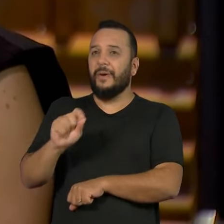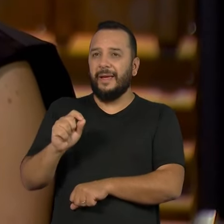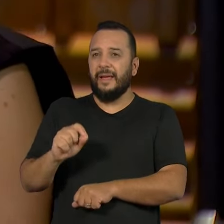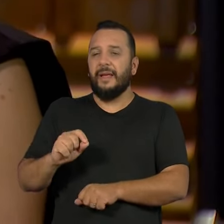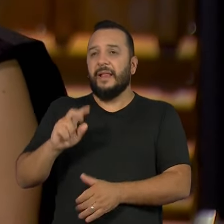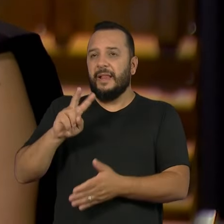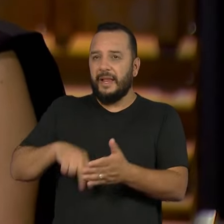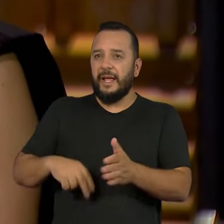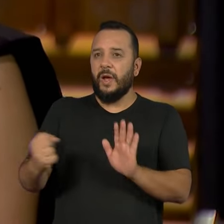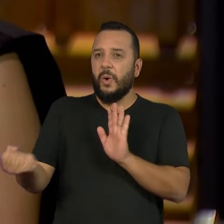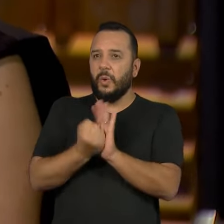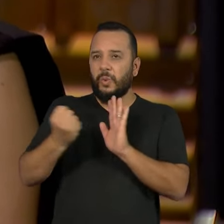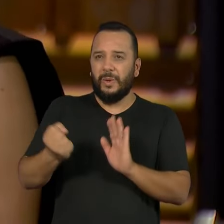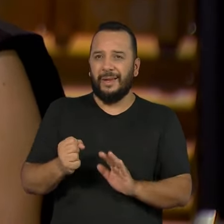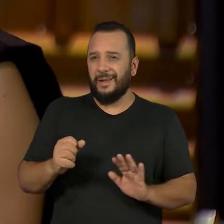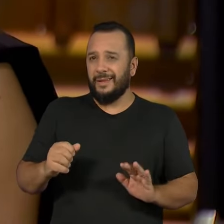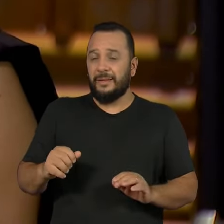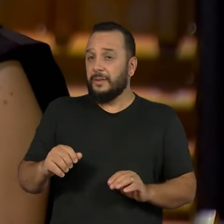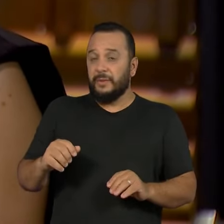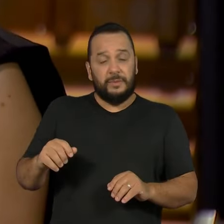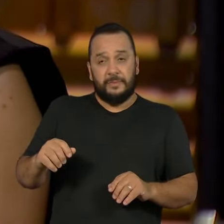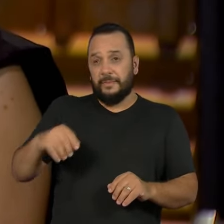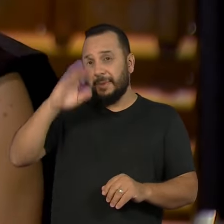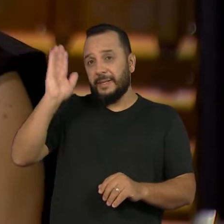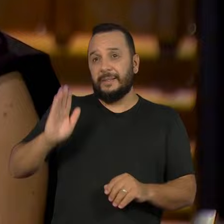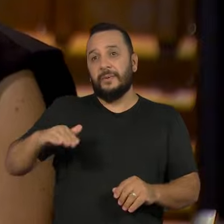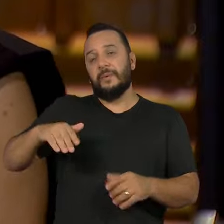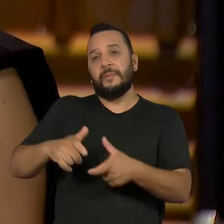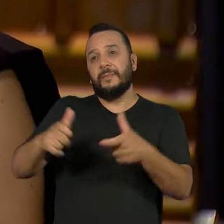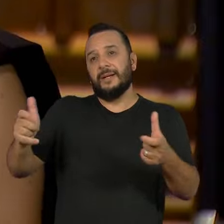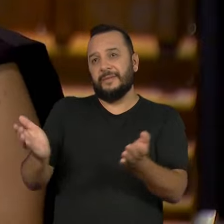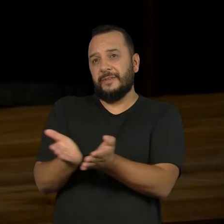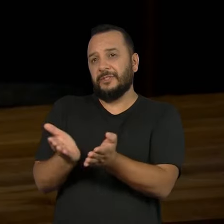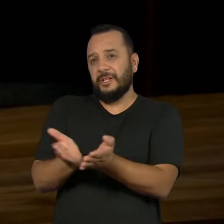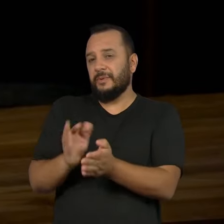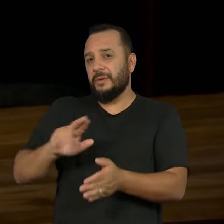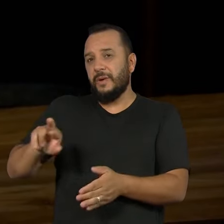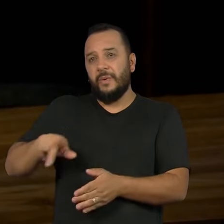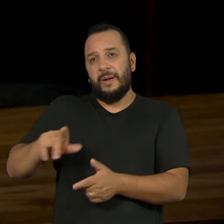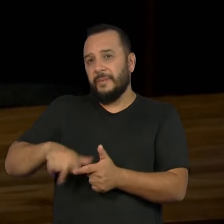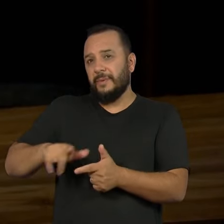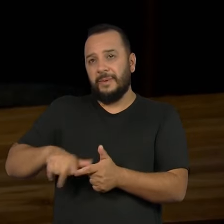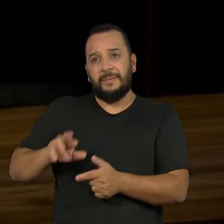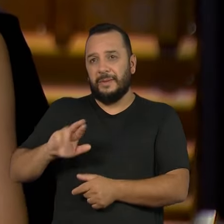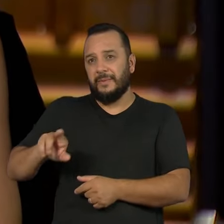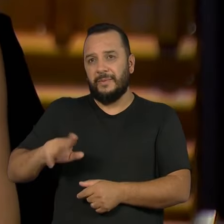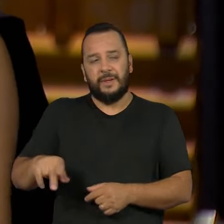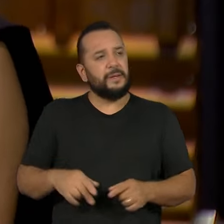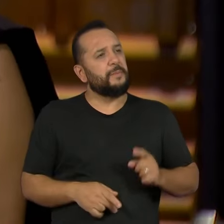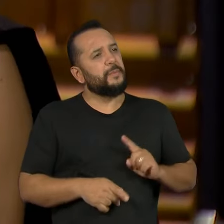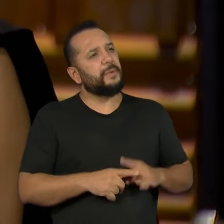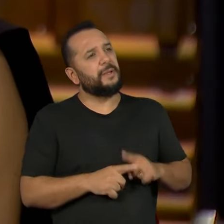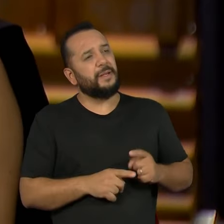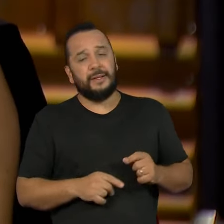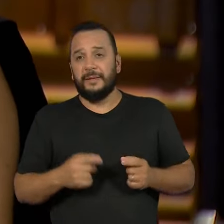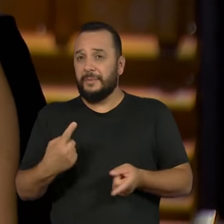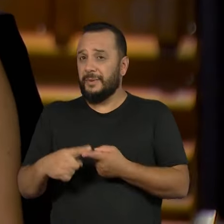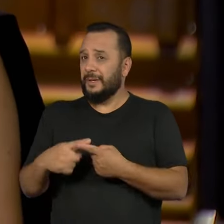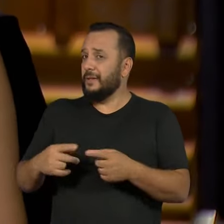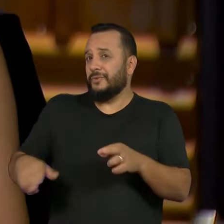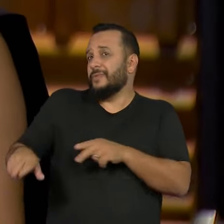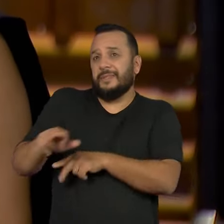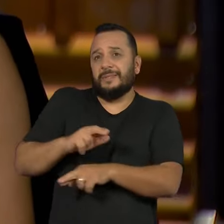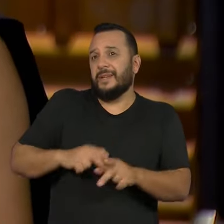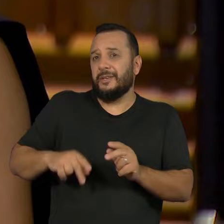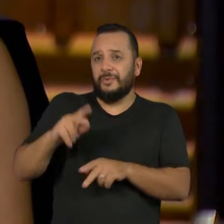o Brasil está mais evangélico está E isso não é um problema nesse em si isso não é problema necessariamente por a gente tá falando da diversidade da população